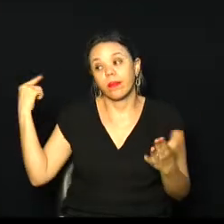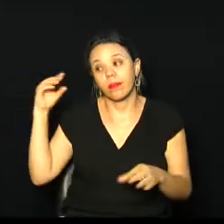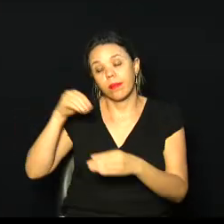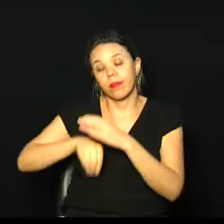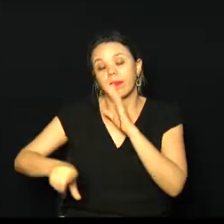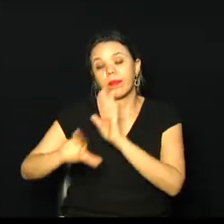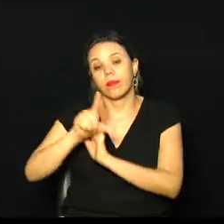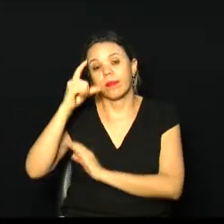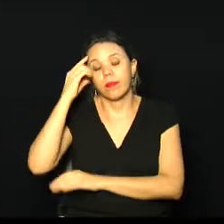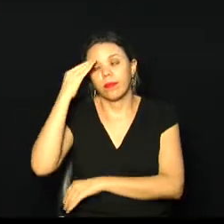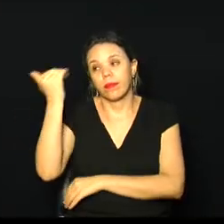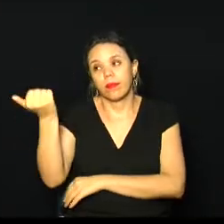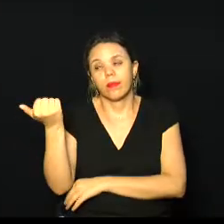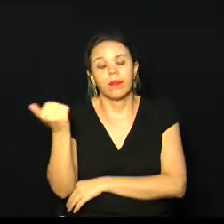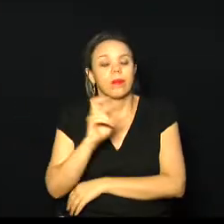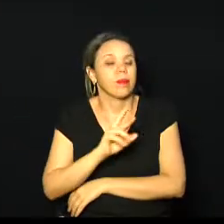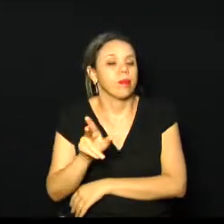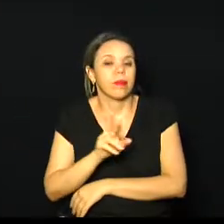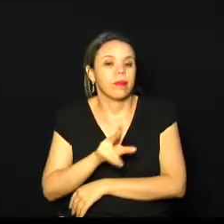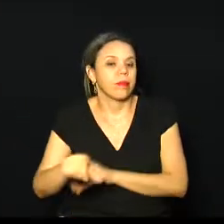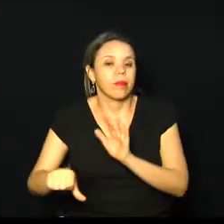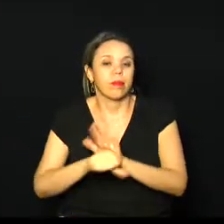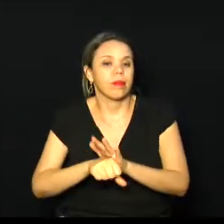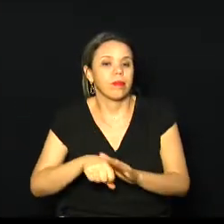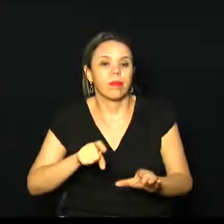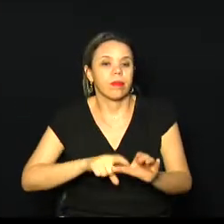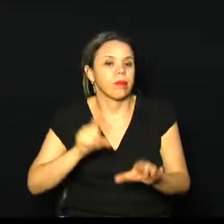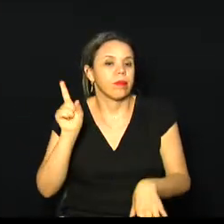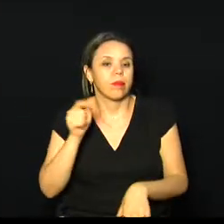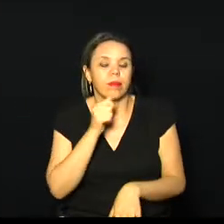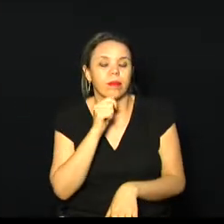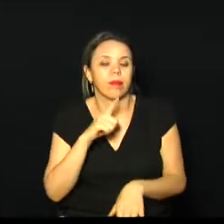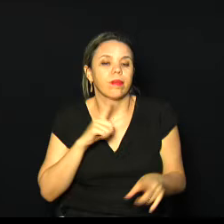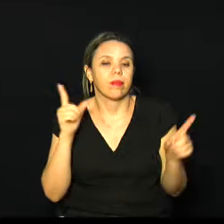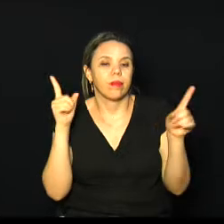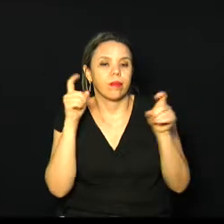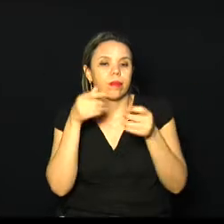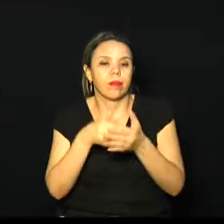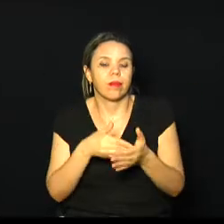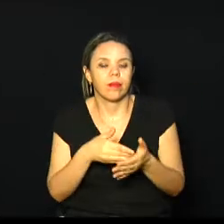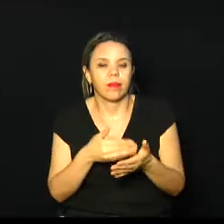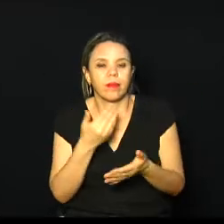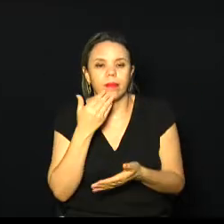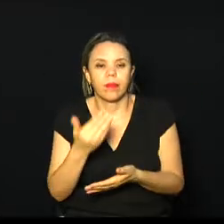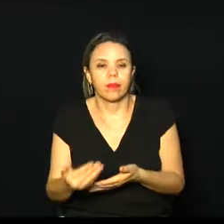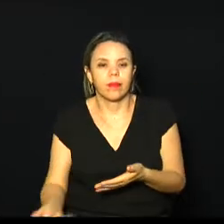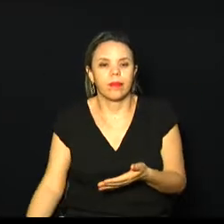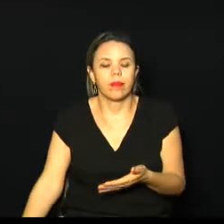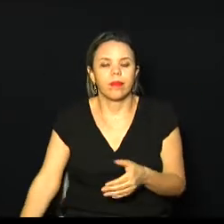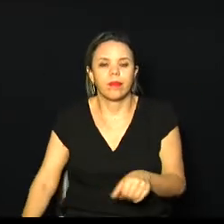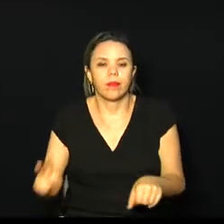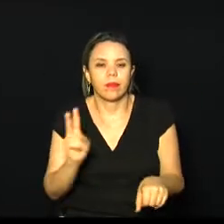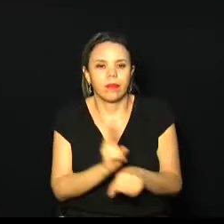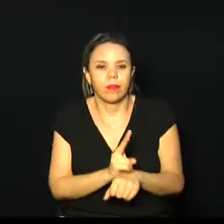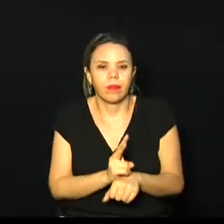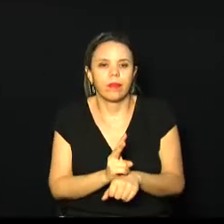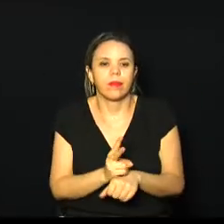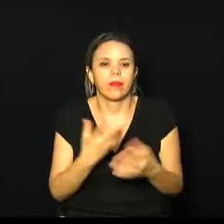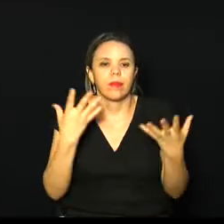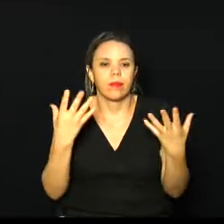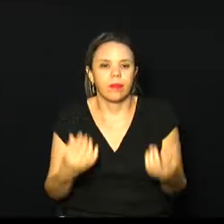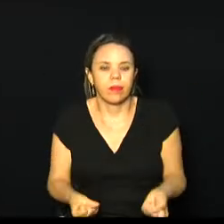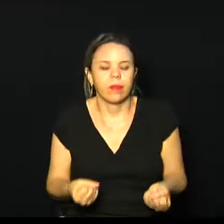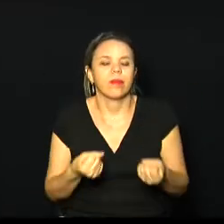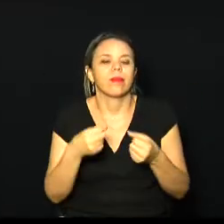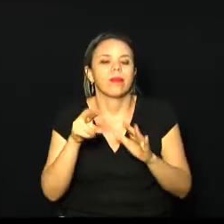Lei Maria da Penha, mas ela não era um crime autônomo, o que dificultava a gente no pedido de medidas protetivas, na concessão dessas